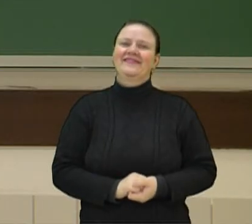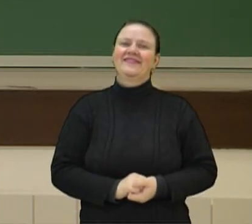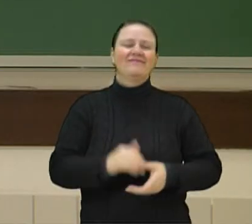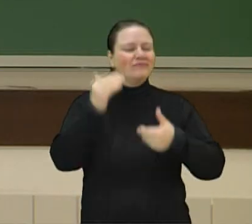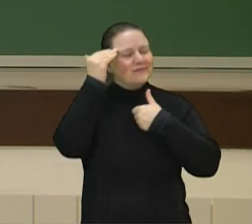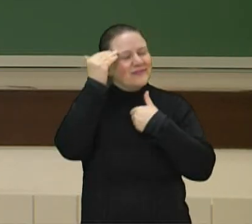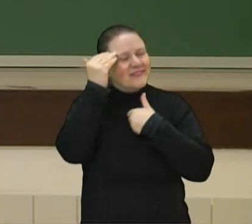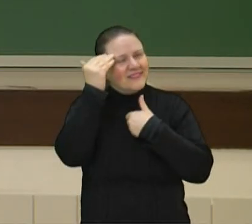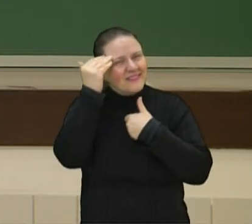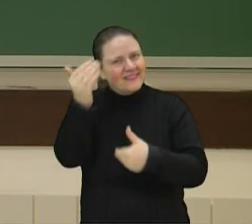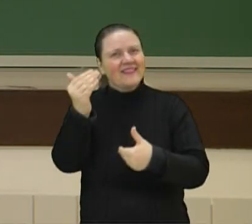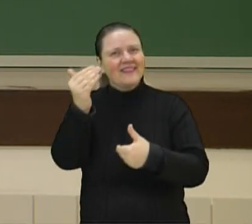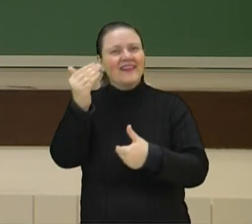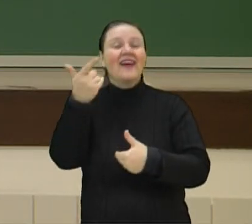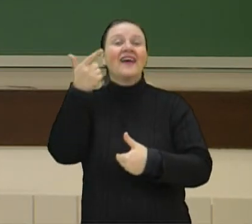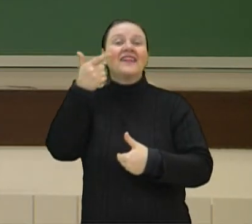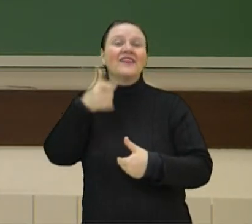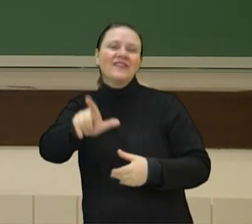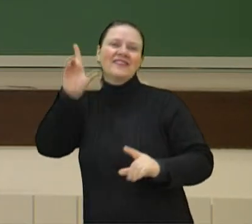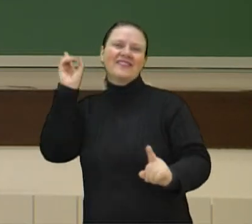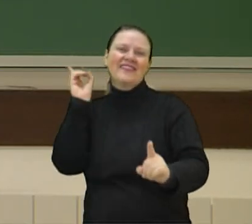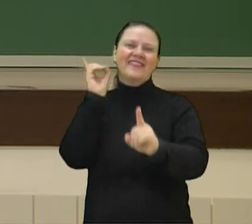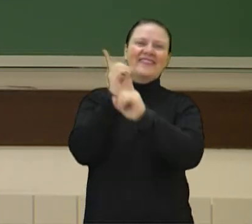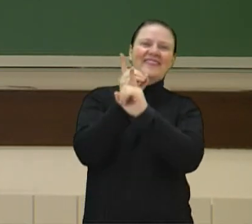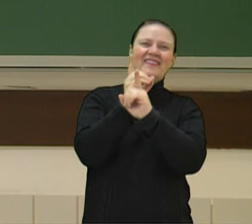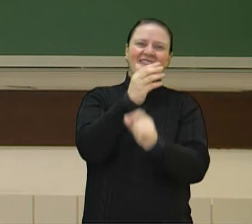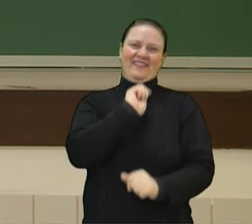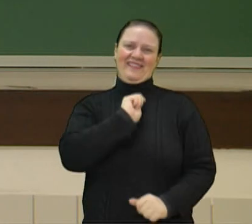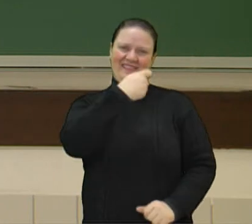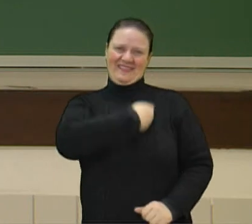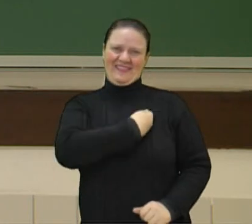Muchas gracias y hasta la próxima clase de español.